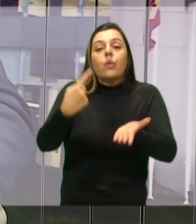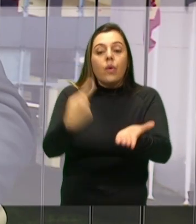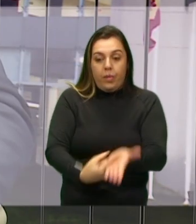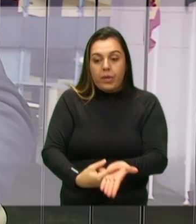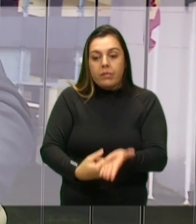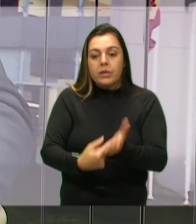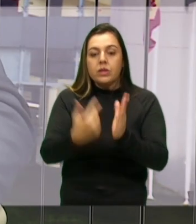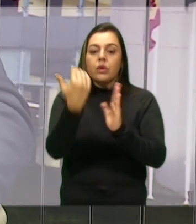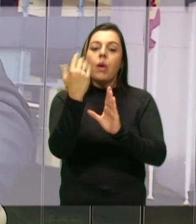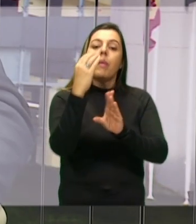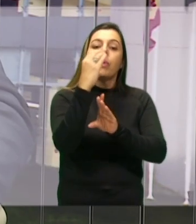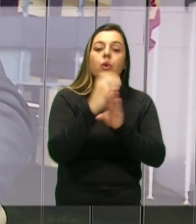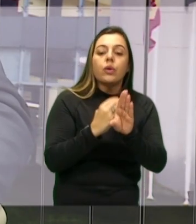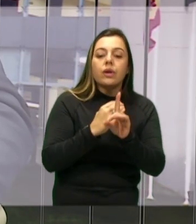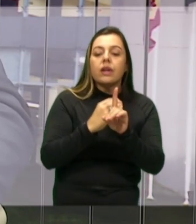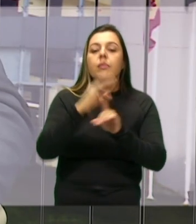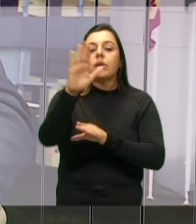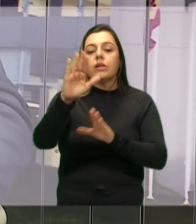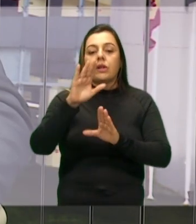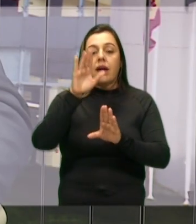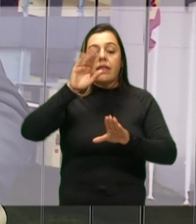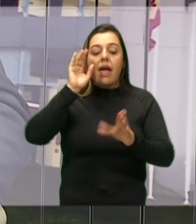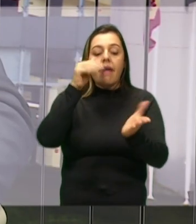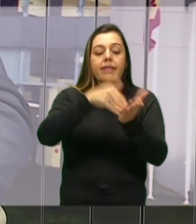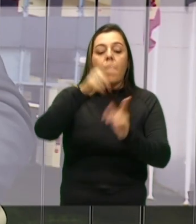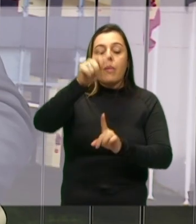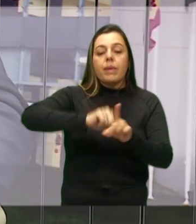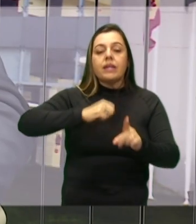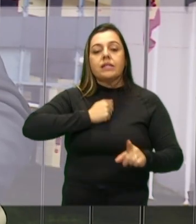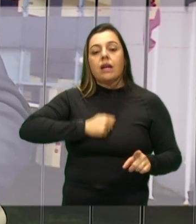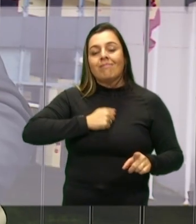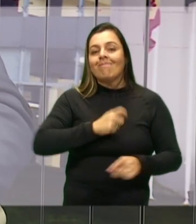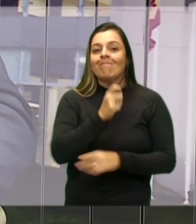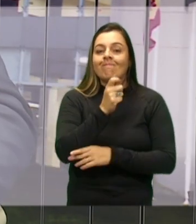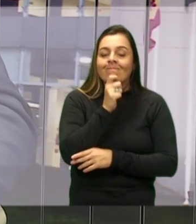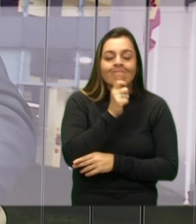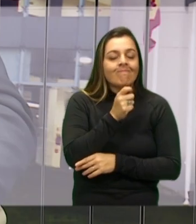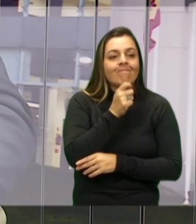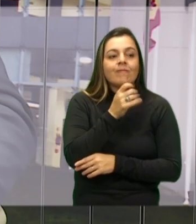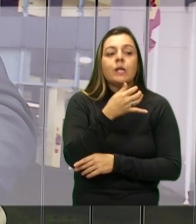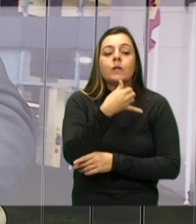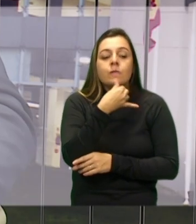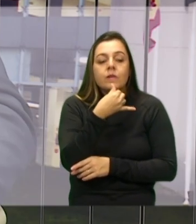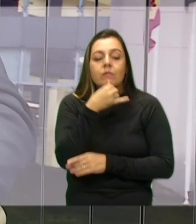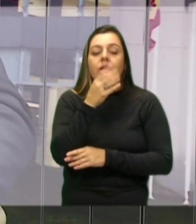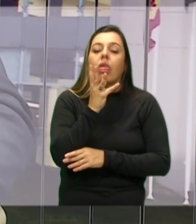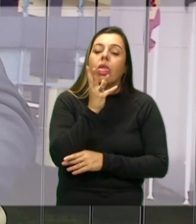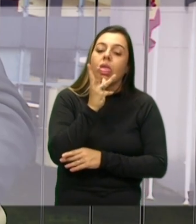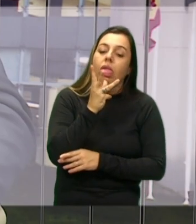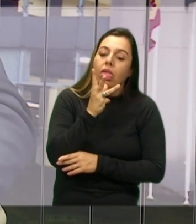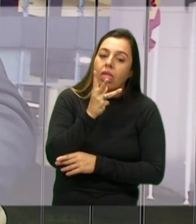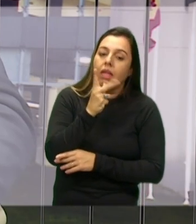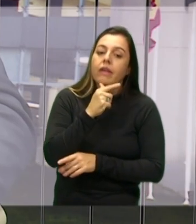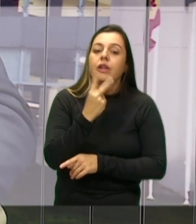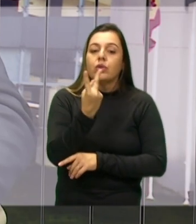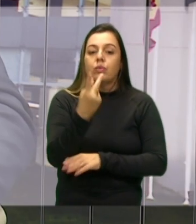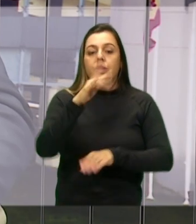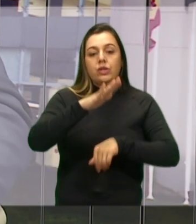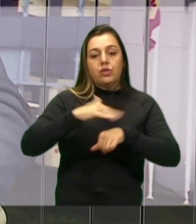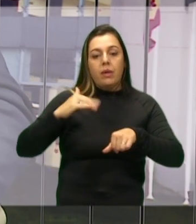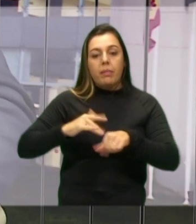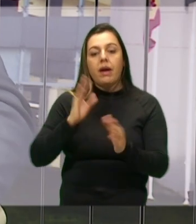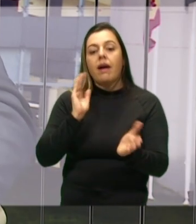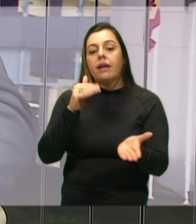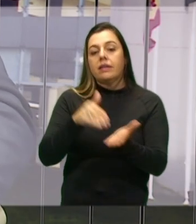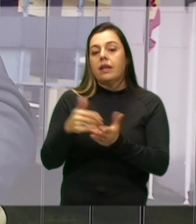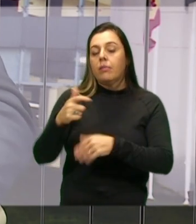um cronograma de chamamento até o mês de agosto. Infelizmente, isso está acontecendo de forma lenta, né? Ele fez 2 chamadas, mas